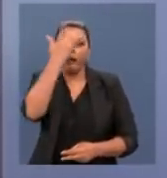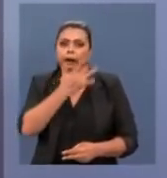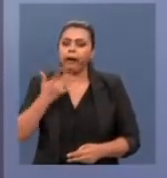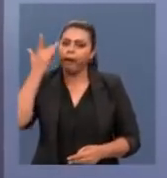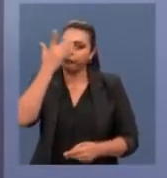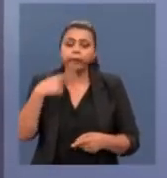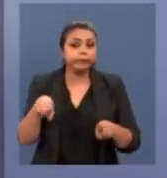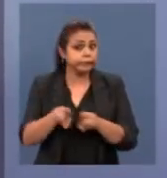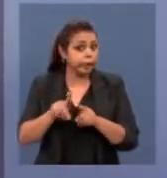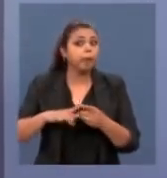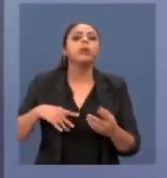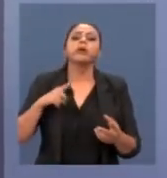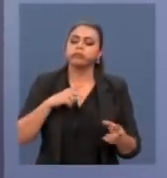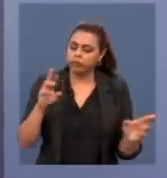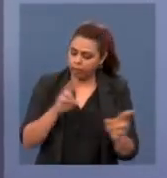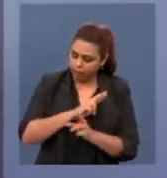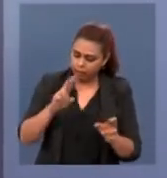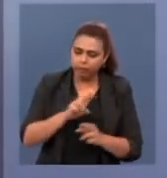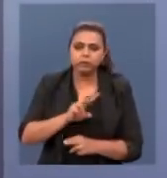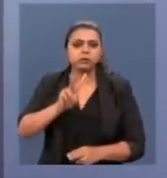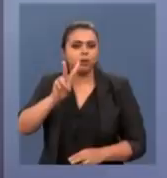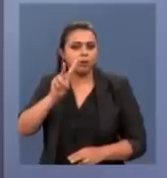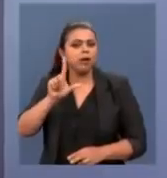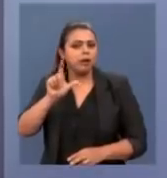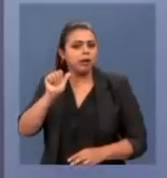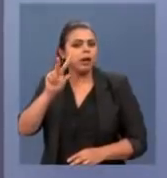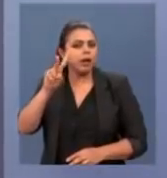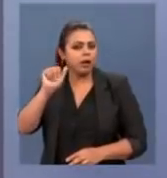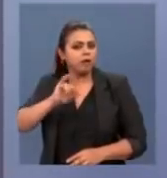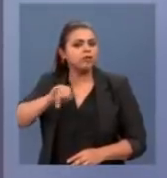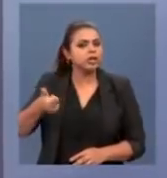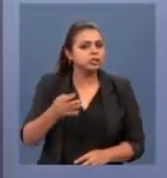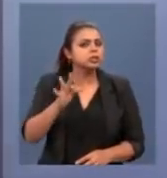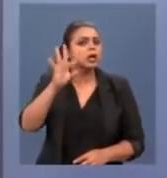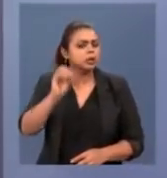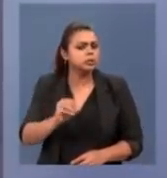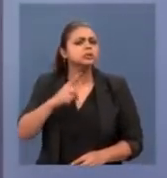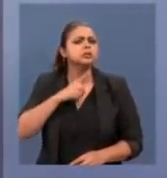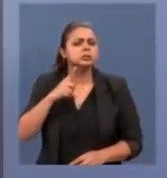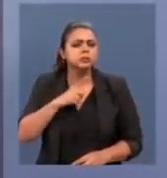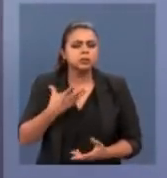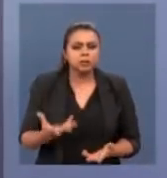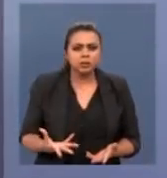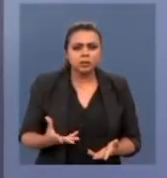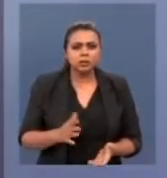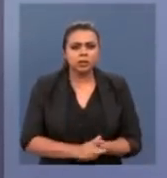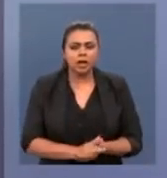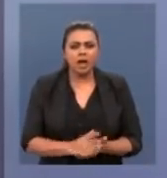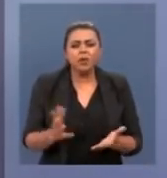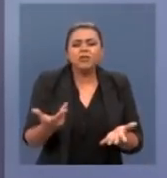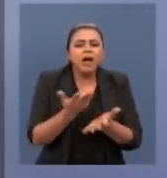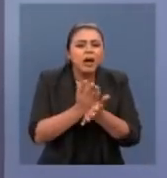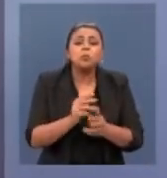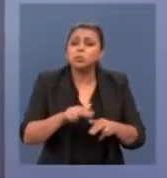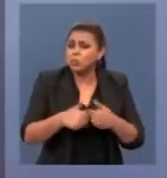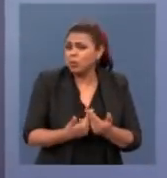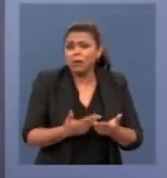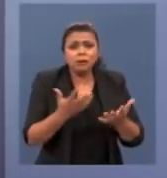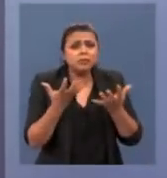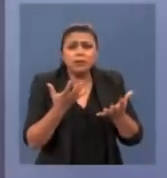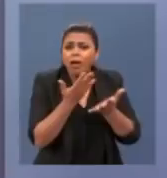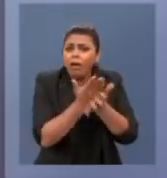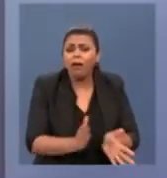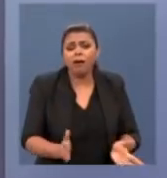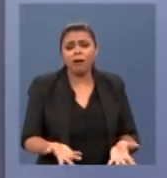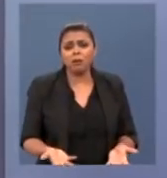navalhada bolsonaro não entendeu então que nós não defendemos é que nós temos que acabar com esse negócio de lava jato as pessoas